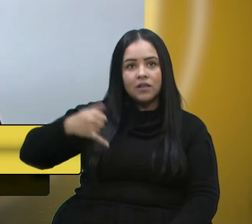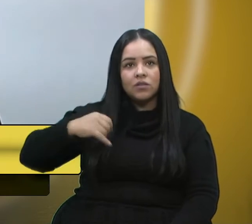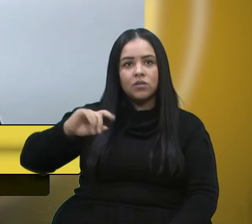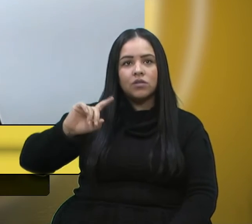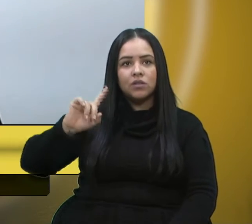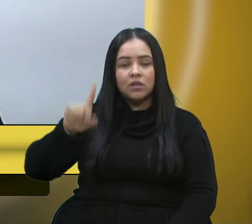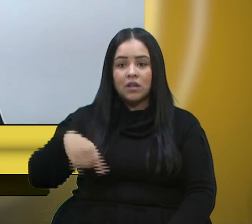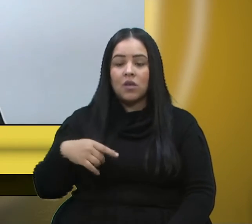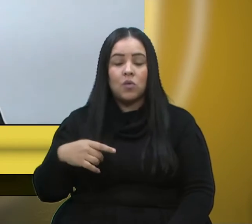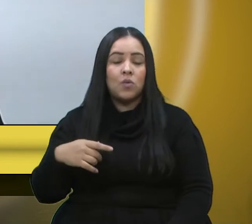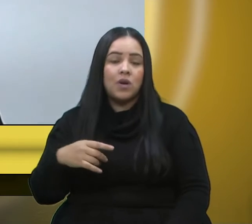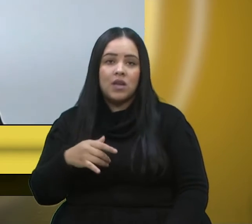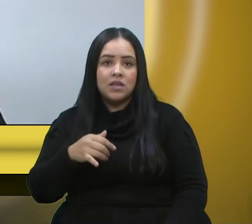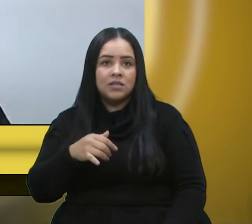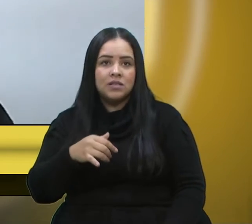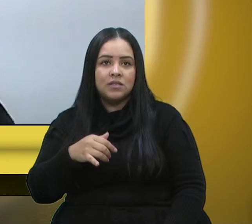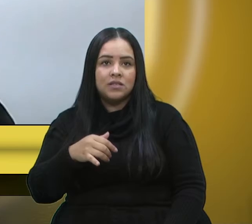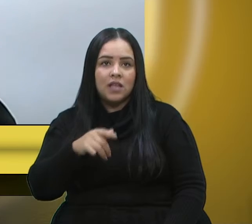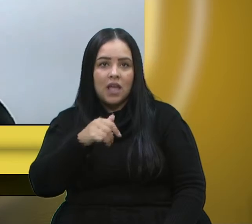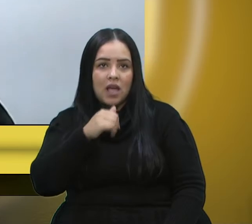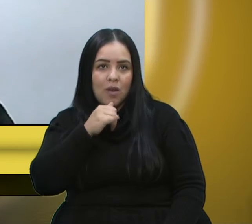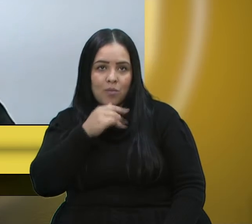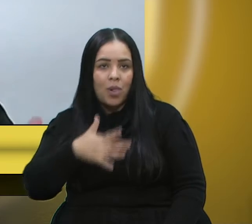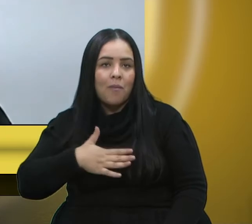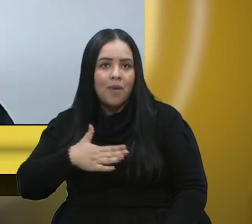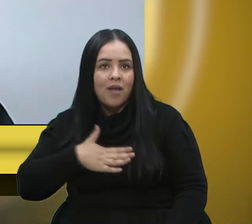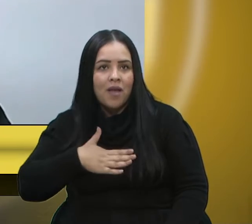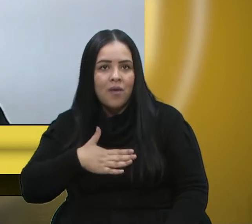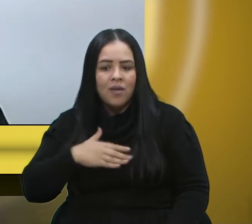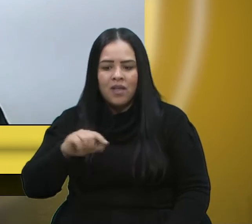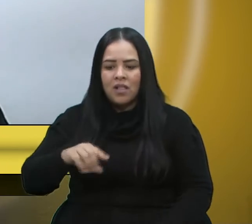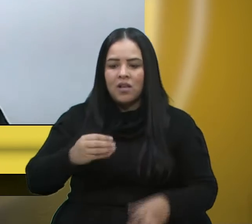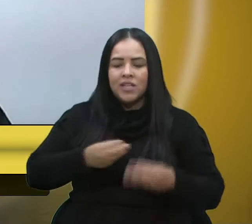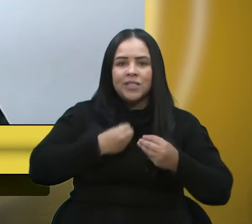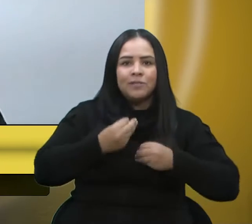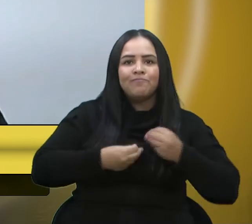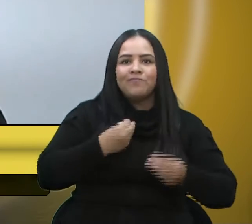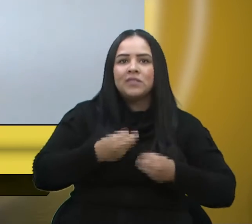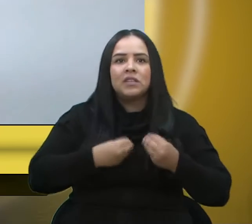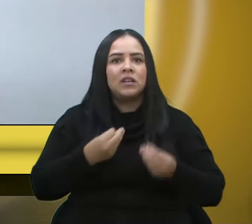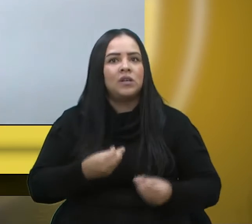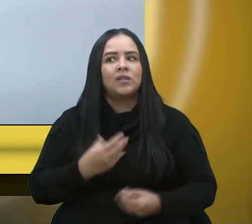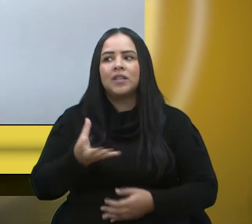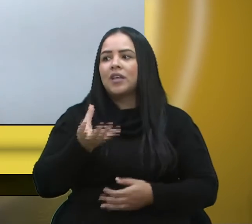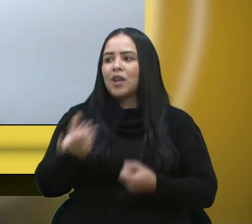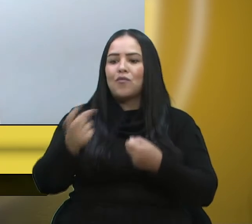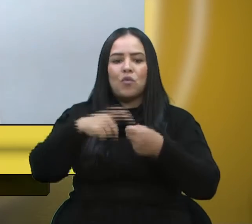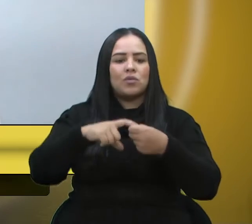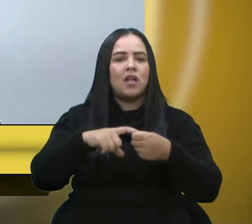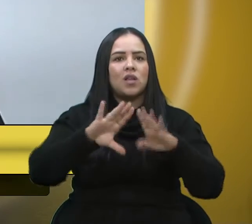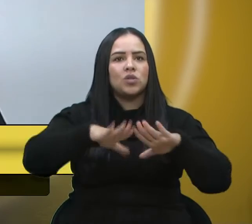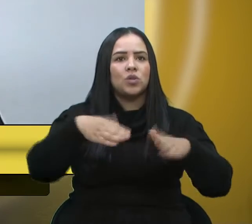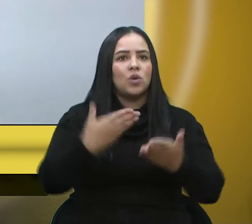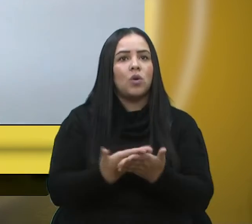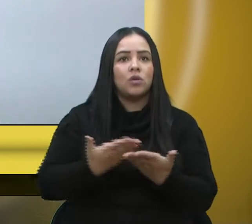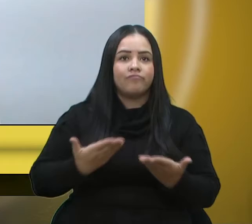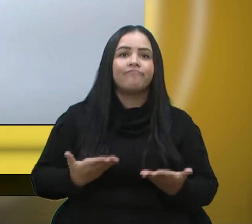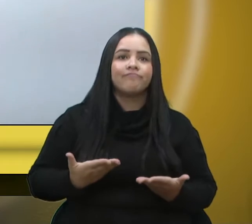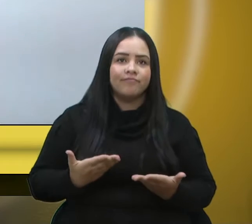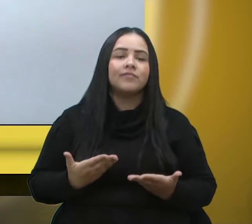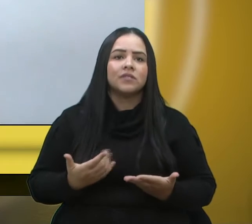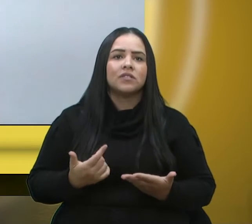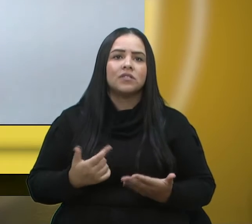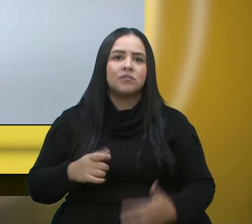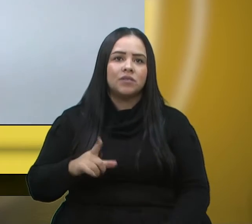particular meu, que ela ansiosa e na expectativa de voltar às aulas. Então, eu tenho esse